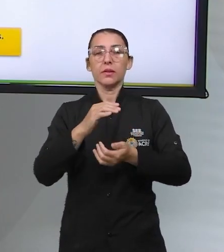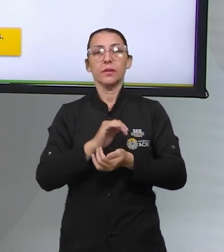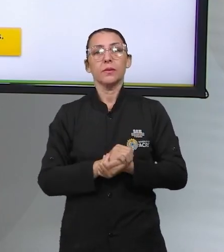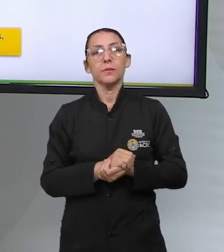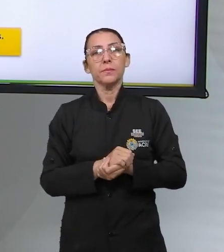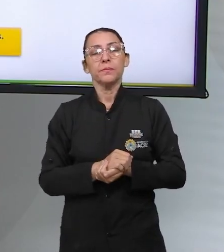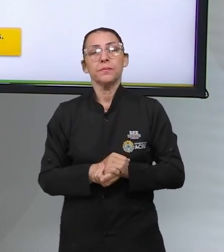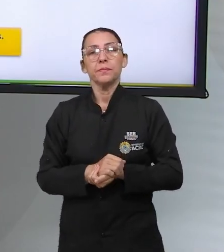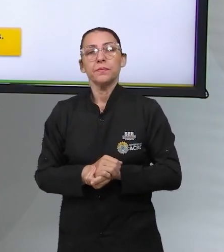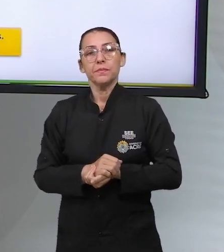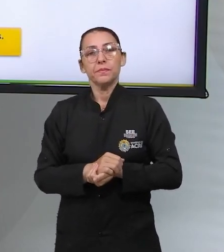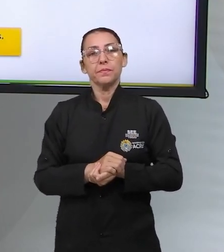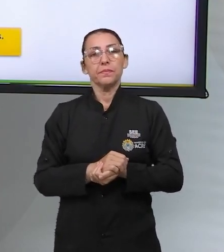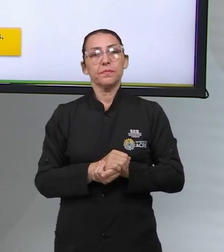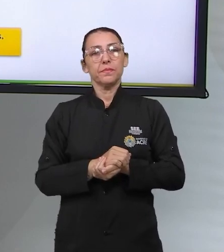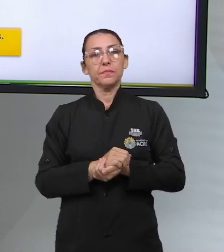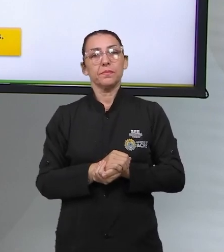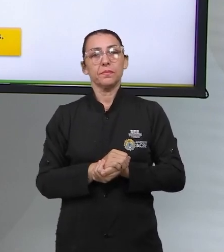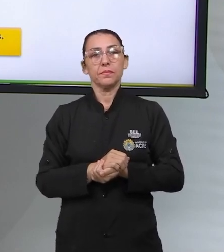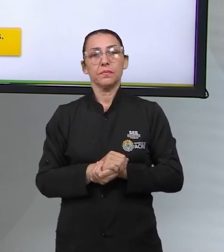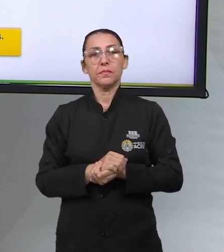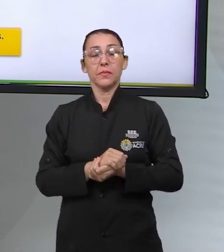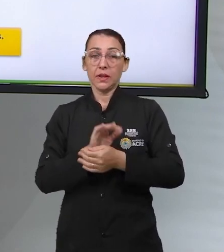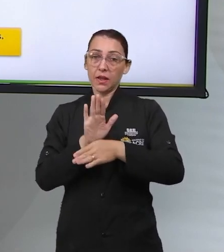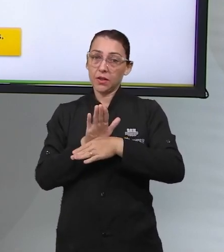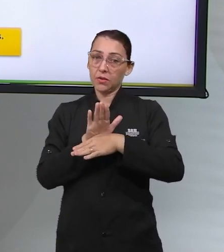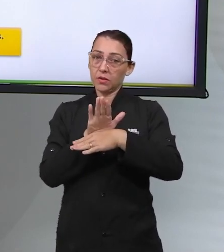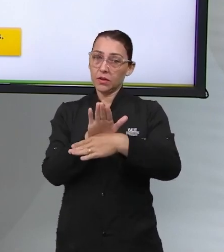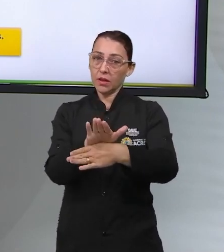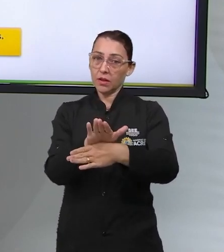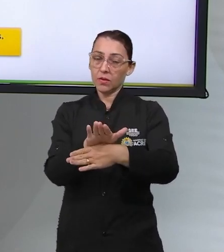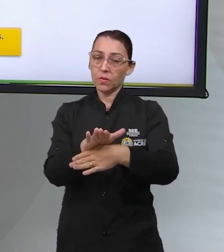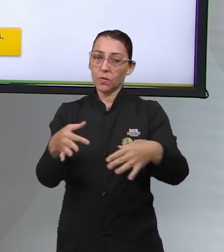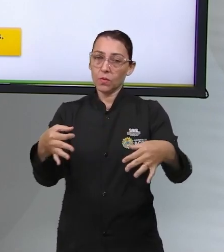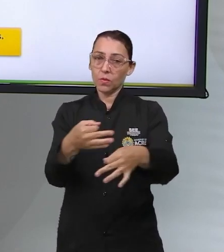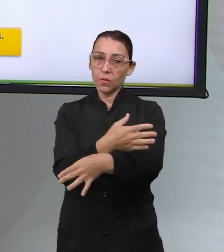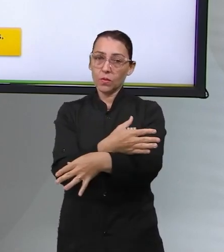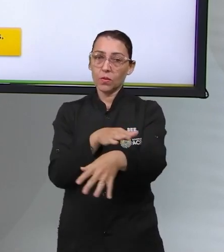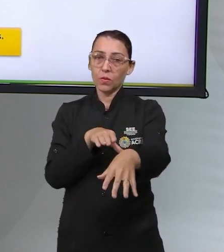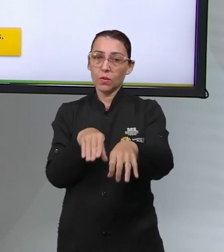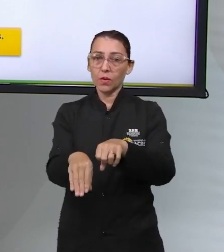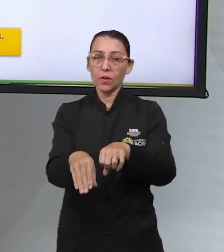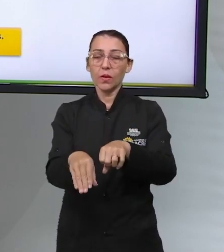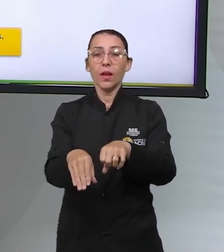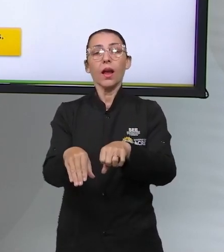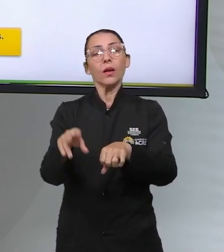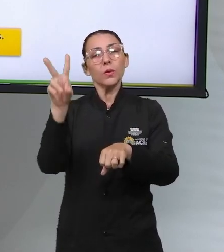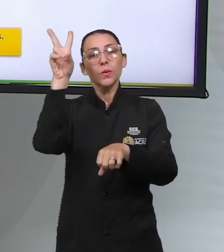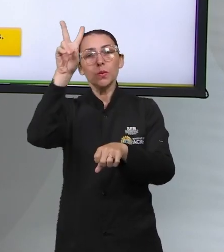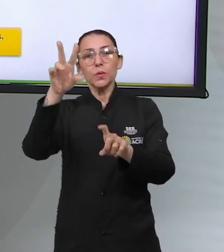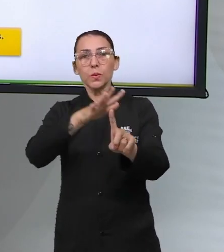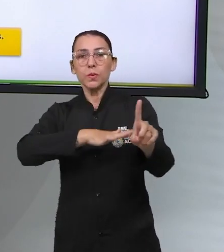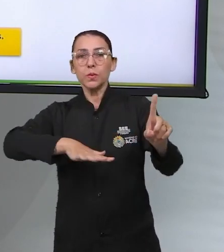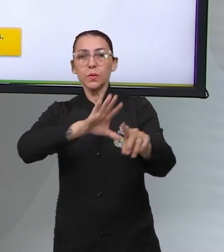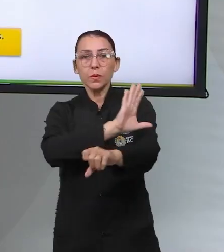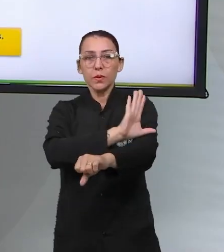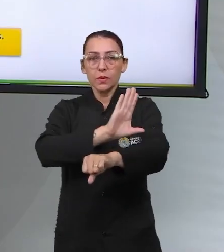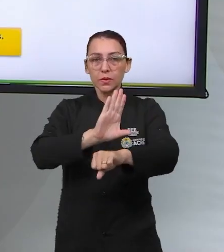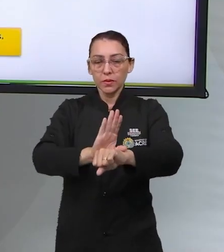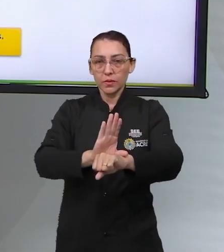de ser, a questão daqueles que contribuíram com a nossa formação sócio-histórica e